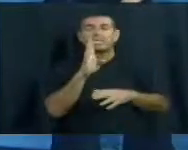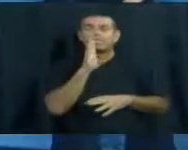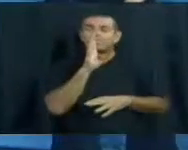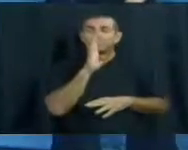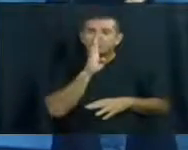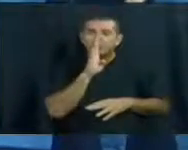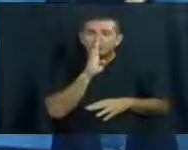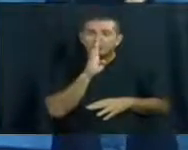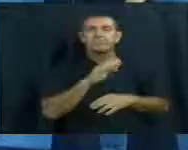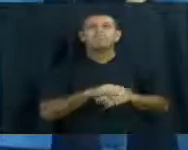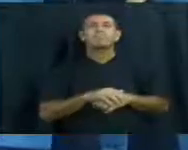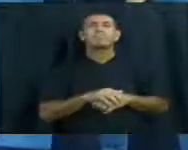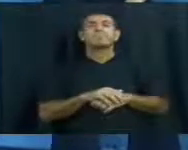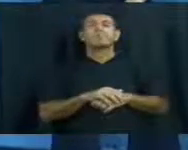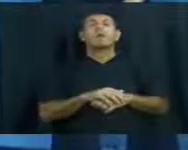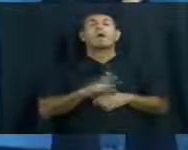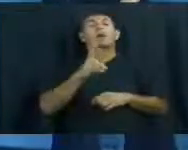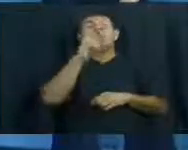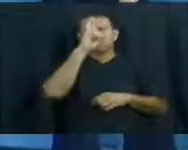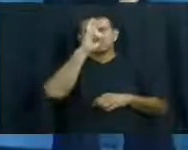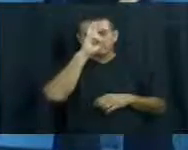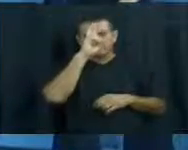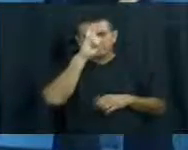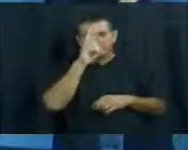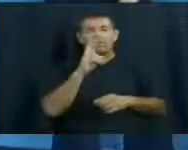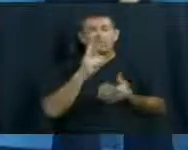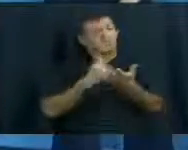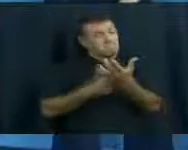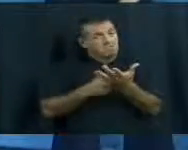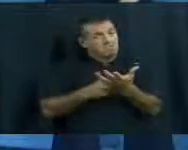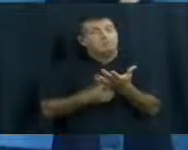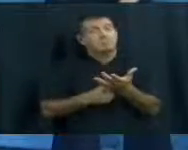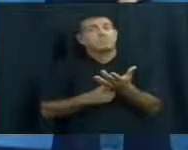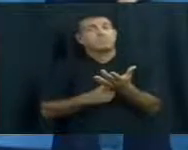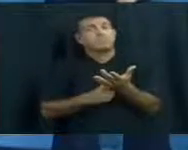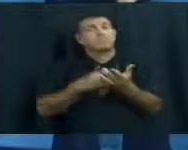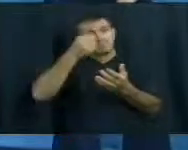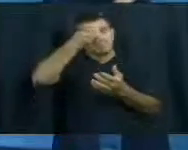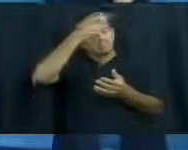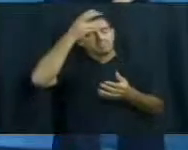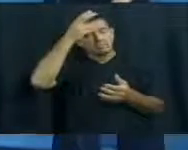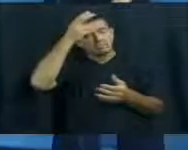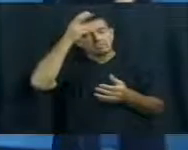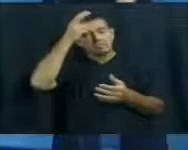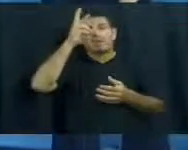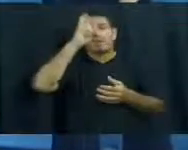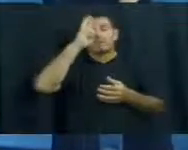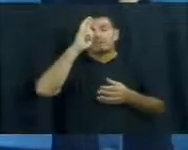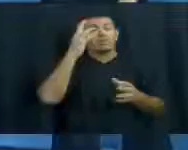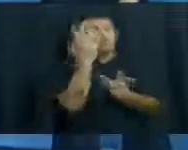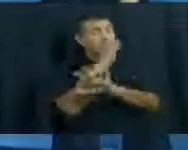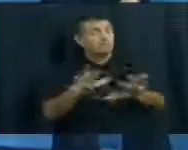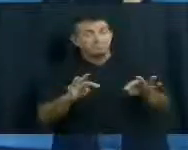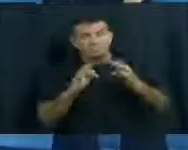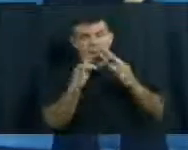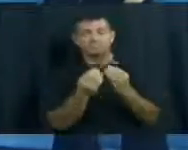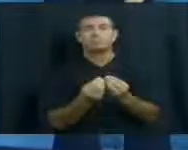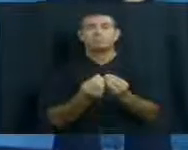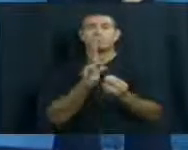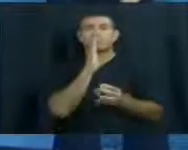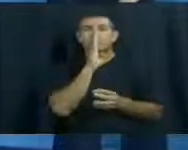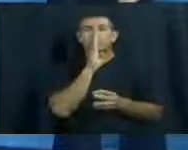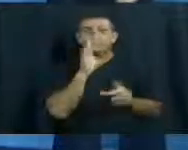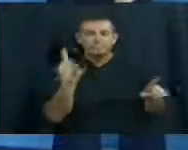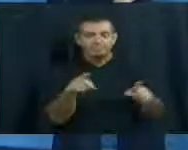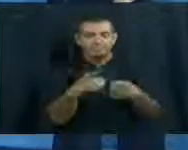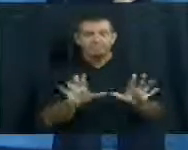até às 23 horas, e 0 hora foi o acordo que nós fizemos com o Poder Público, de 0 hora encerrar o silêncio, a questão dos, né, sons nos